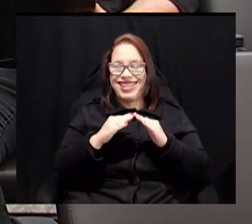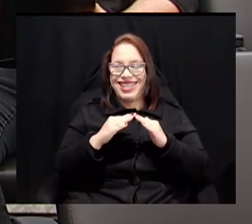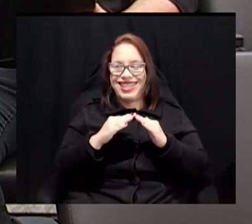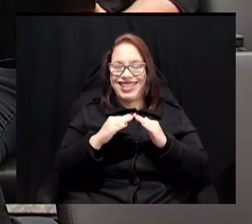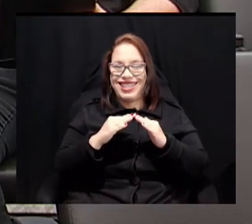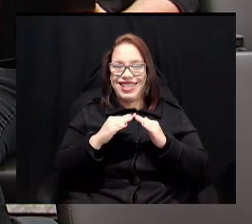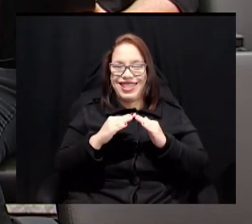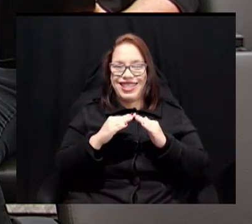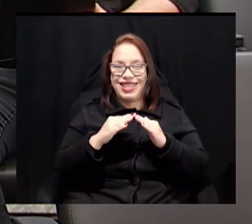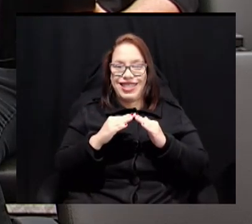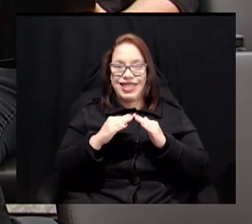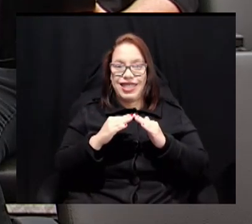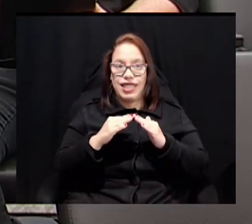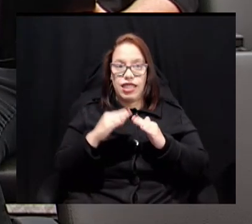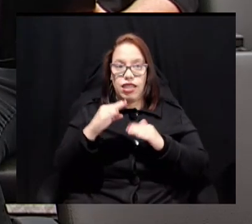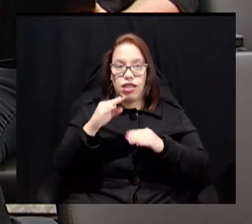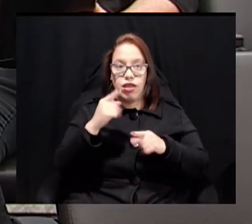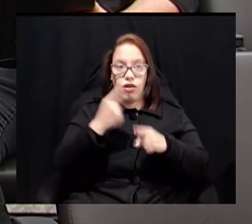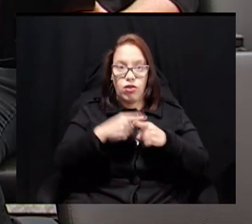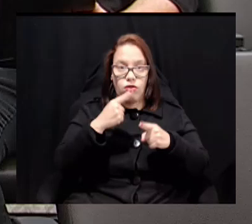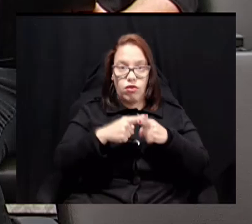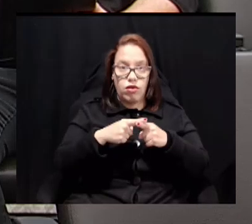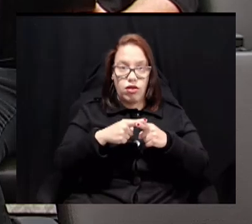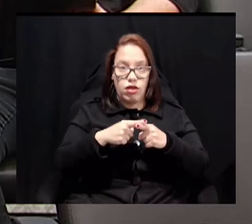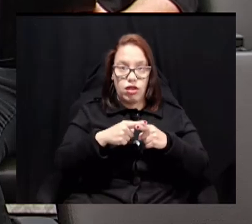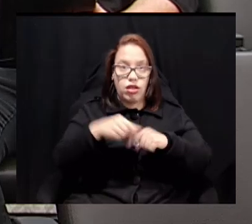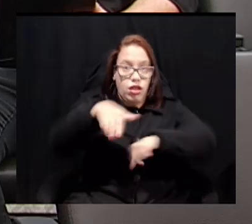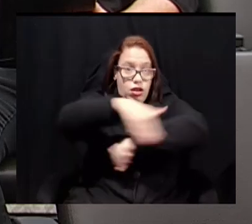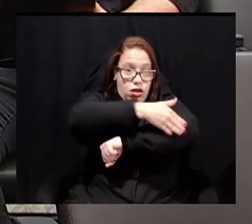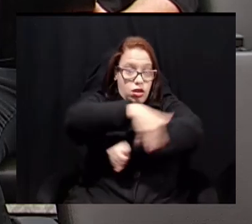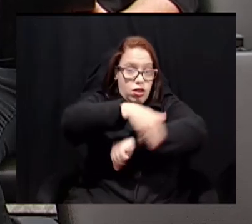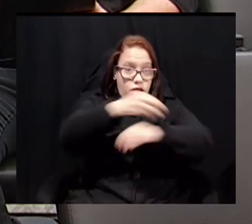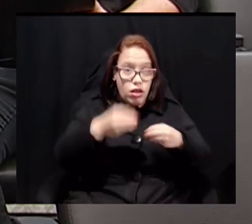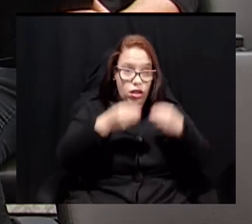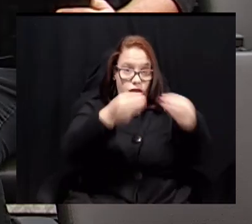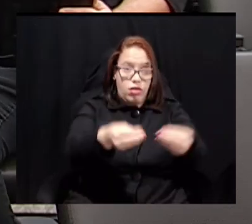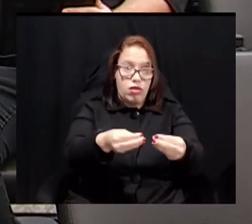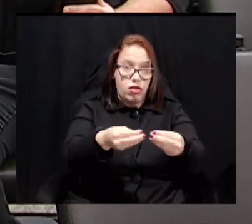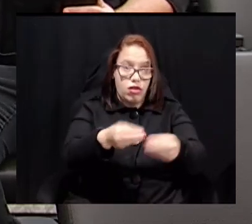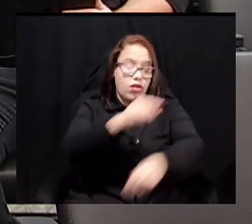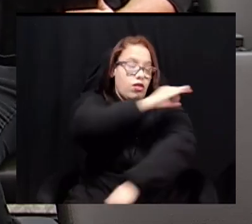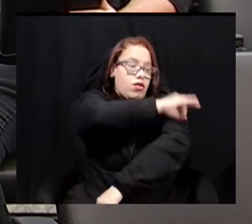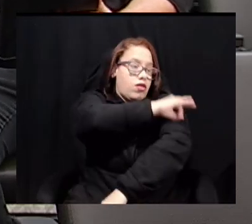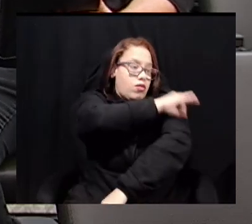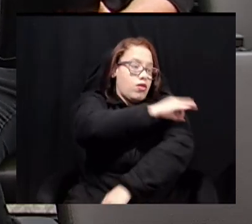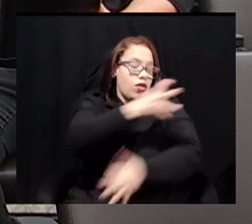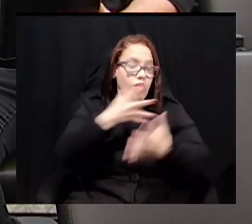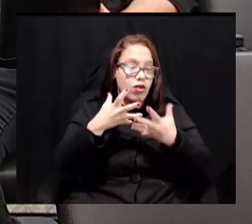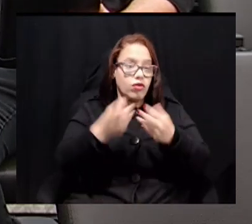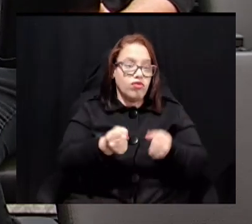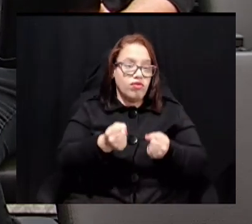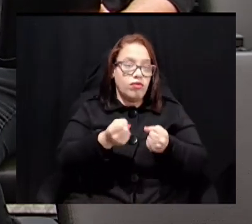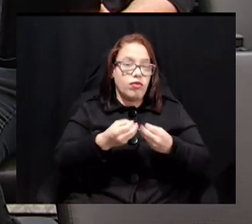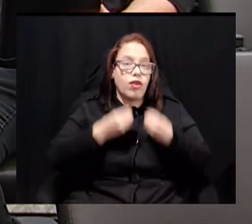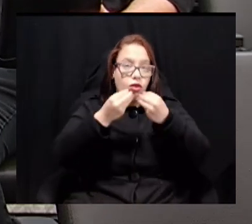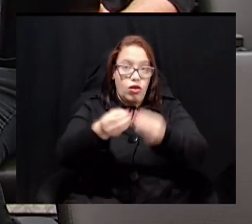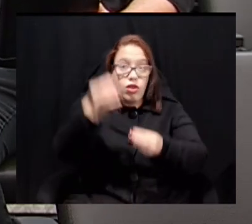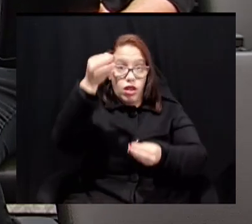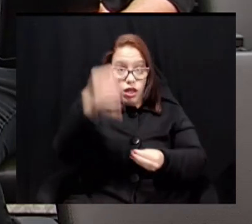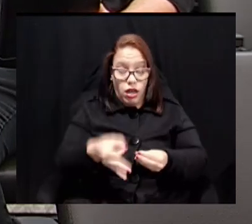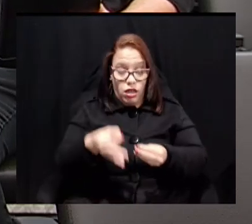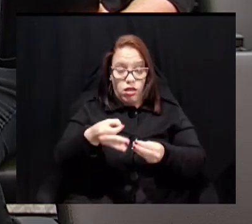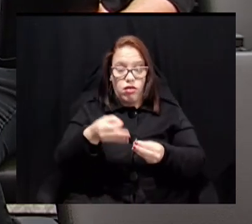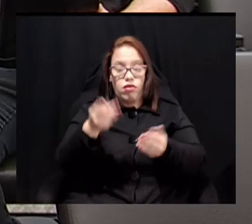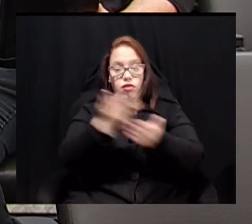o catatreco, literalmente, é você deixar na calçada e a prefeitura faz a coleta e a destinação correta do resíduo.